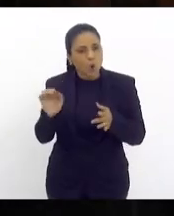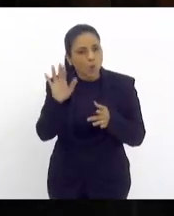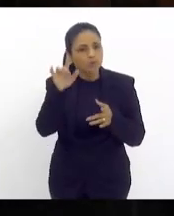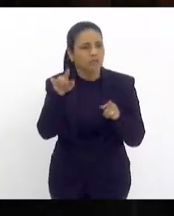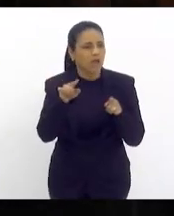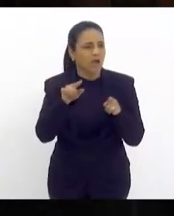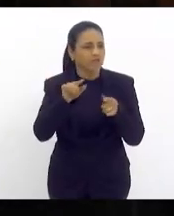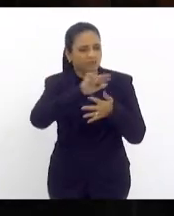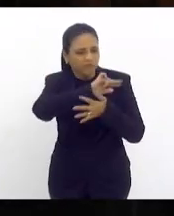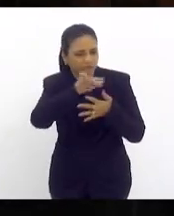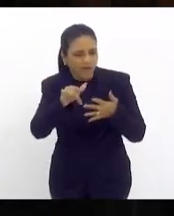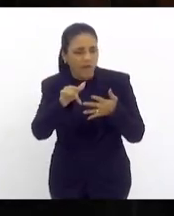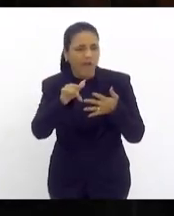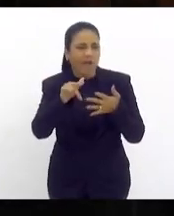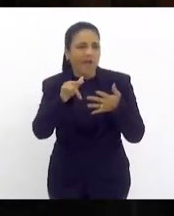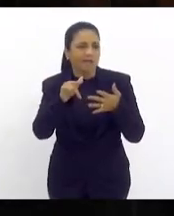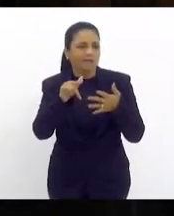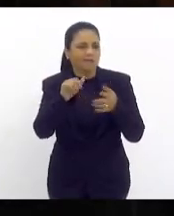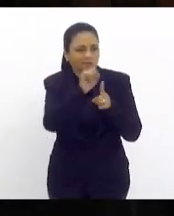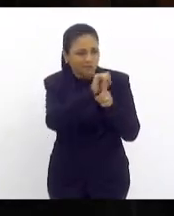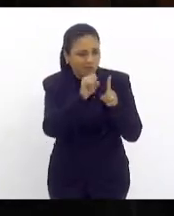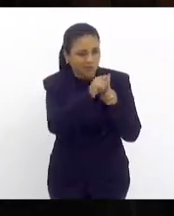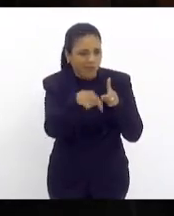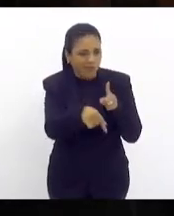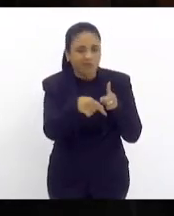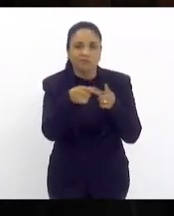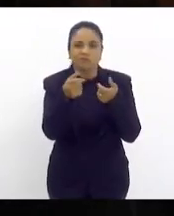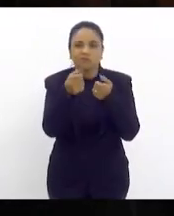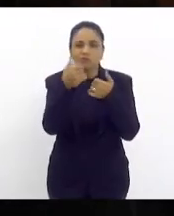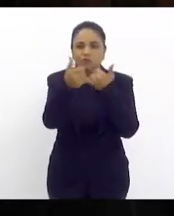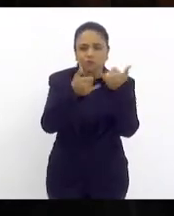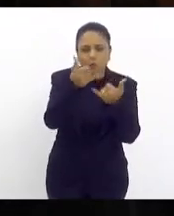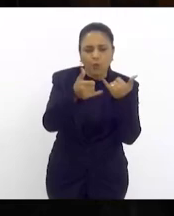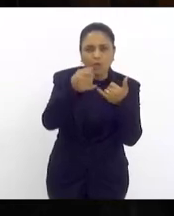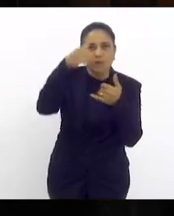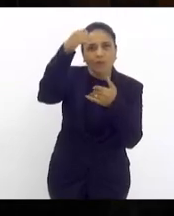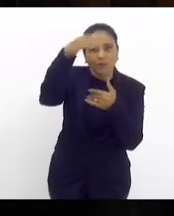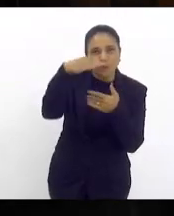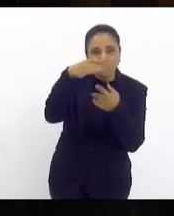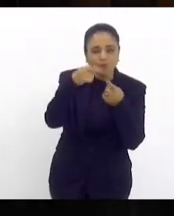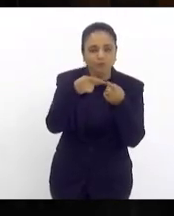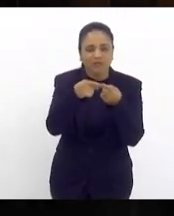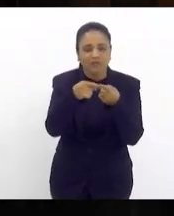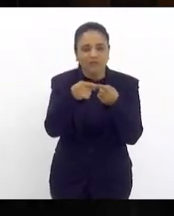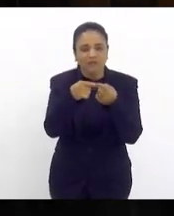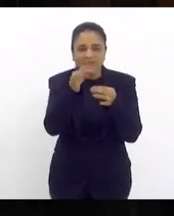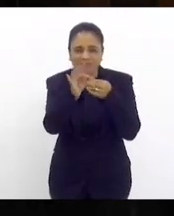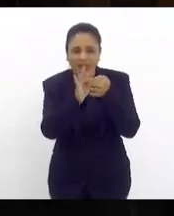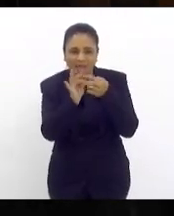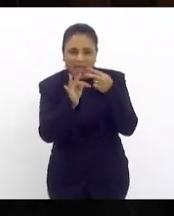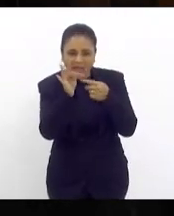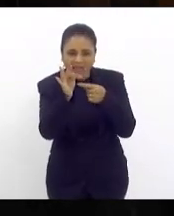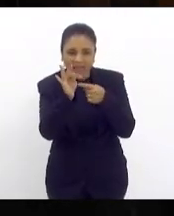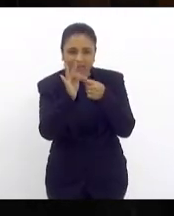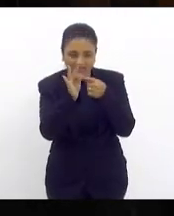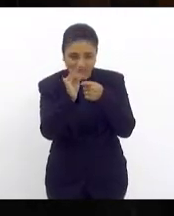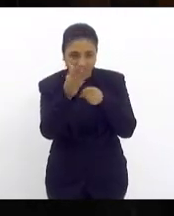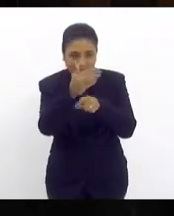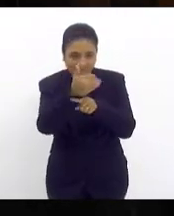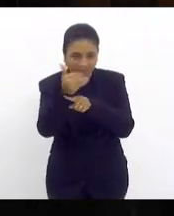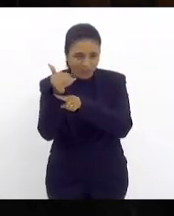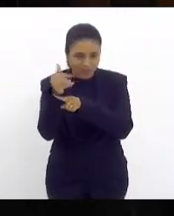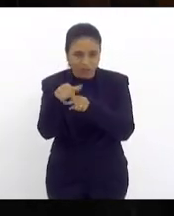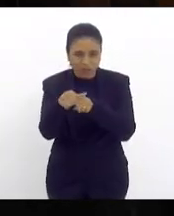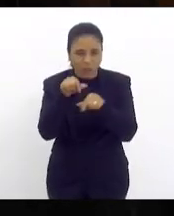diversas em diversos segmentos que não é só um joguinho é o menino da iluminação é que aprende a técnica é o menino que aprende a fazer uma montagem